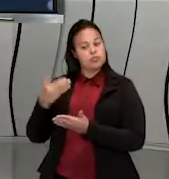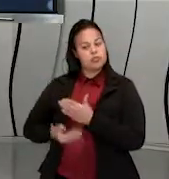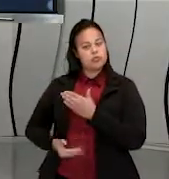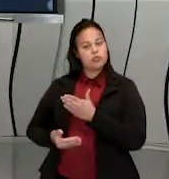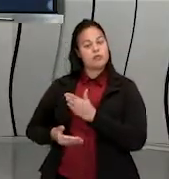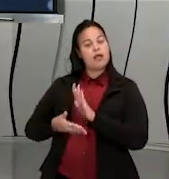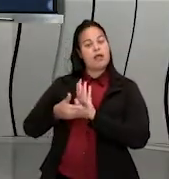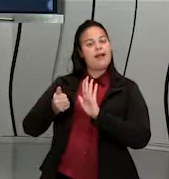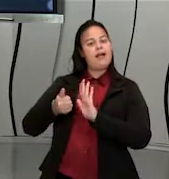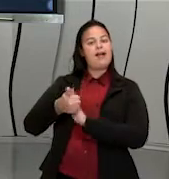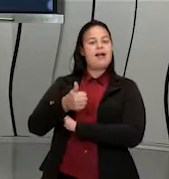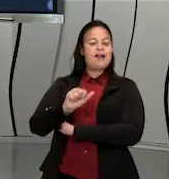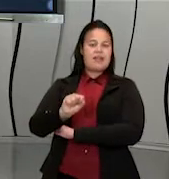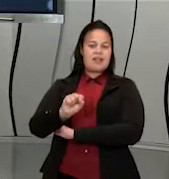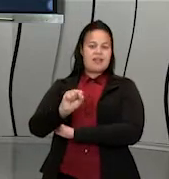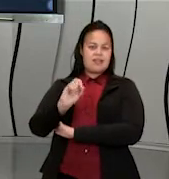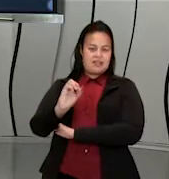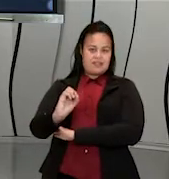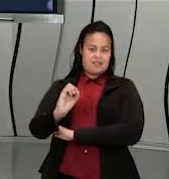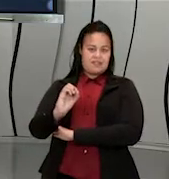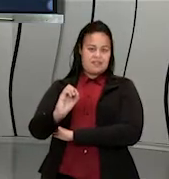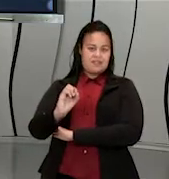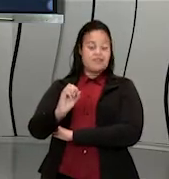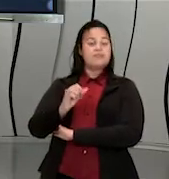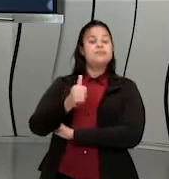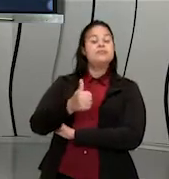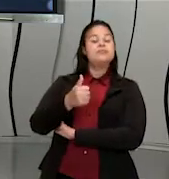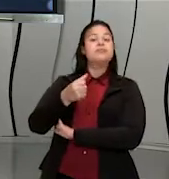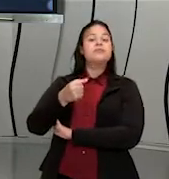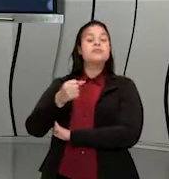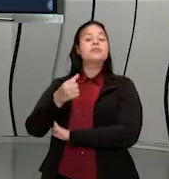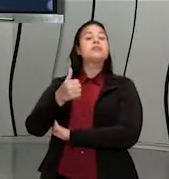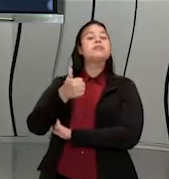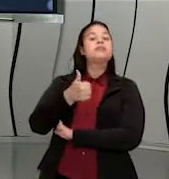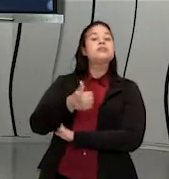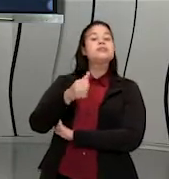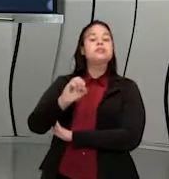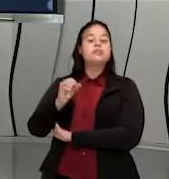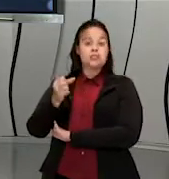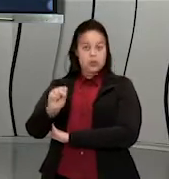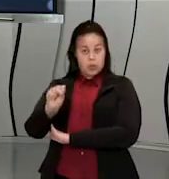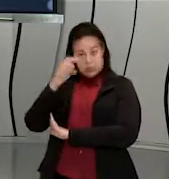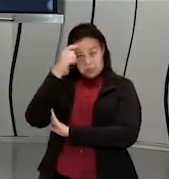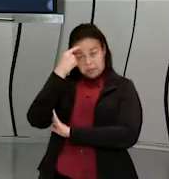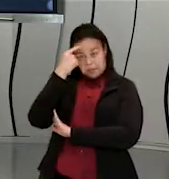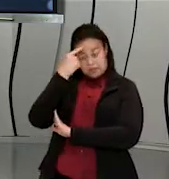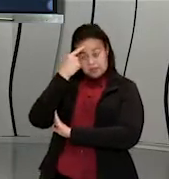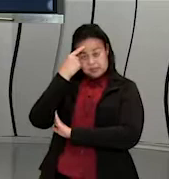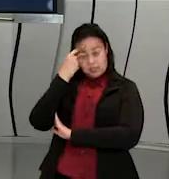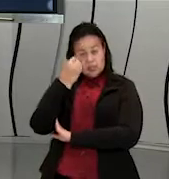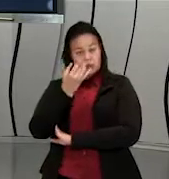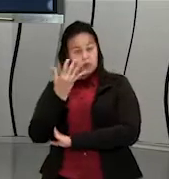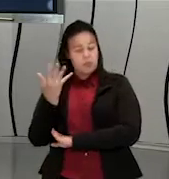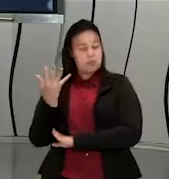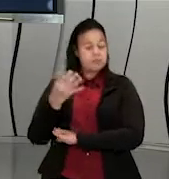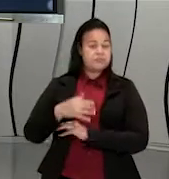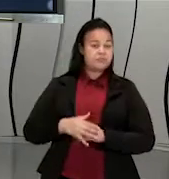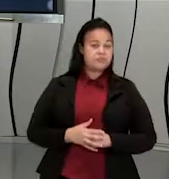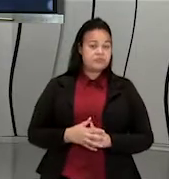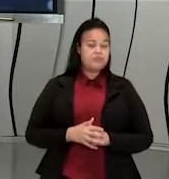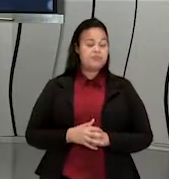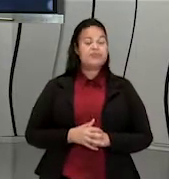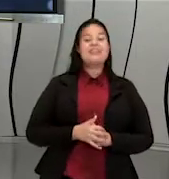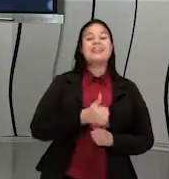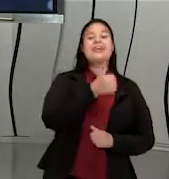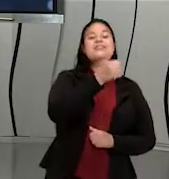108, tá certo? E agora vamos pensar naquela coisa que nós pensamos.